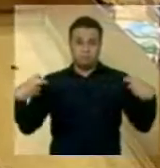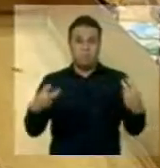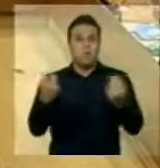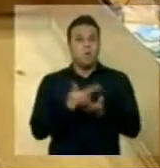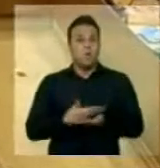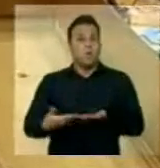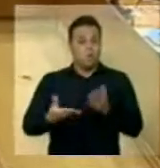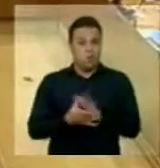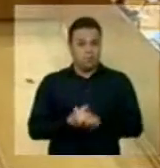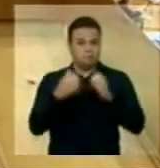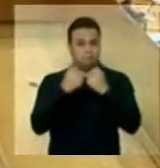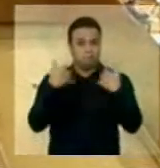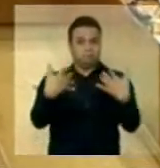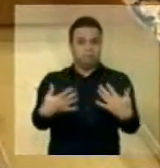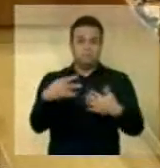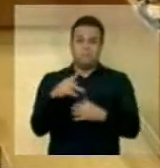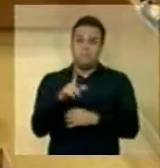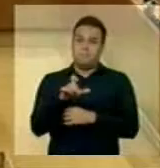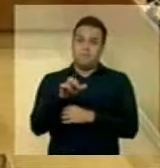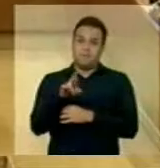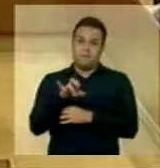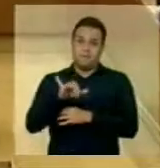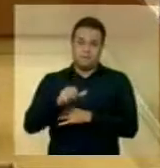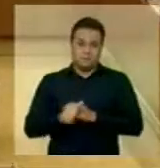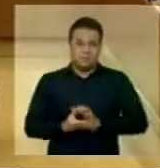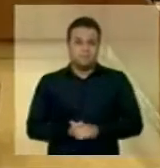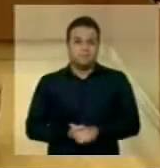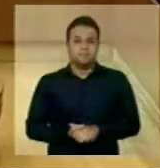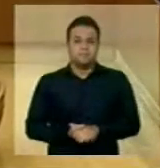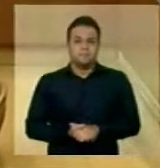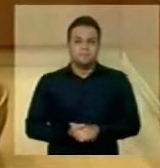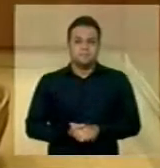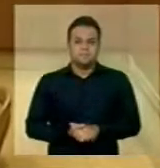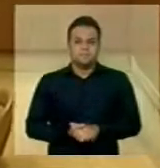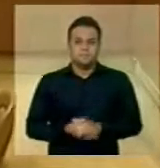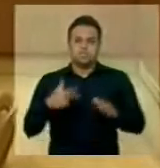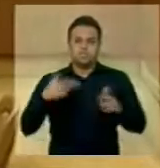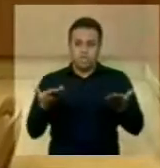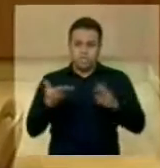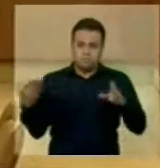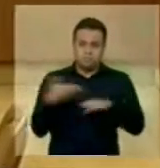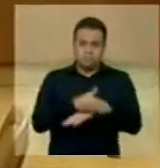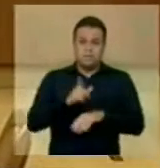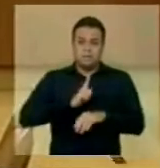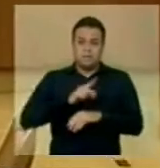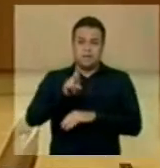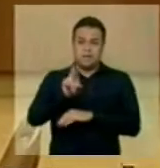o início da sessão plenária. Já vemos os ministros aos respectivos lugares, ali a ministra Rosa